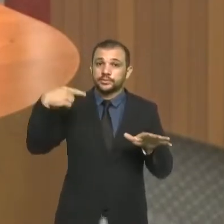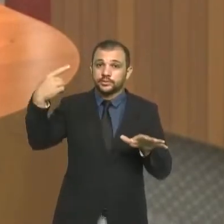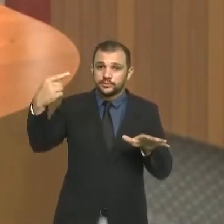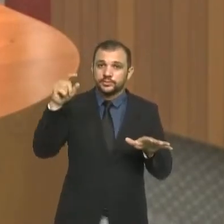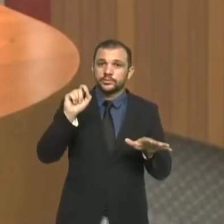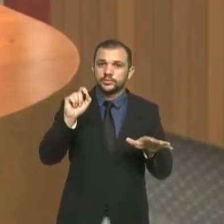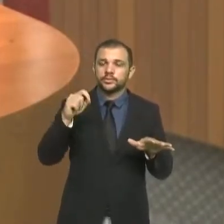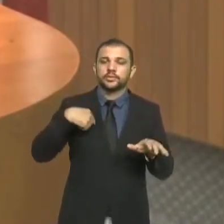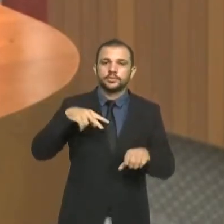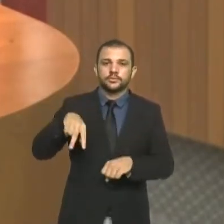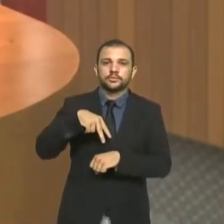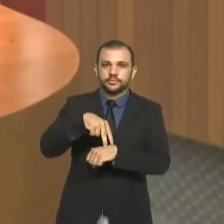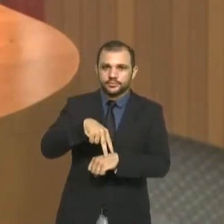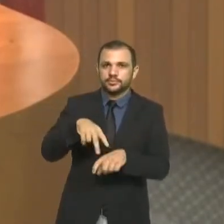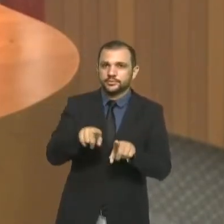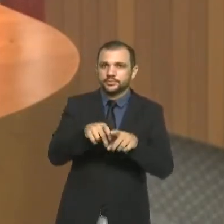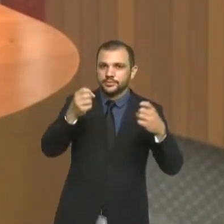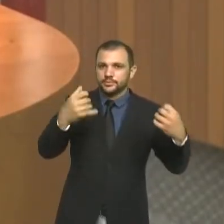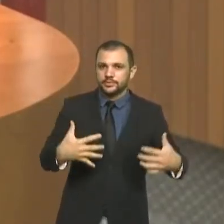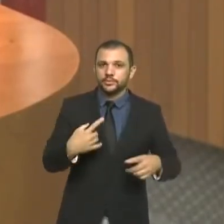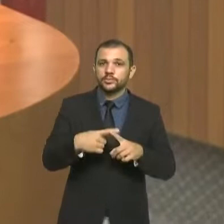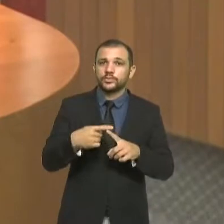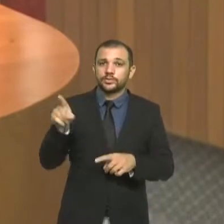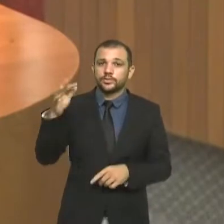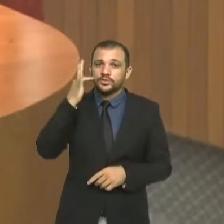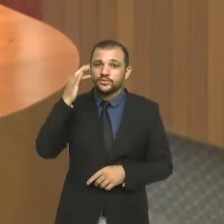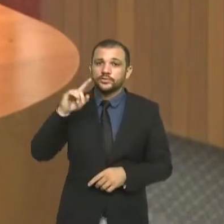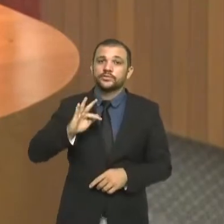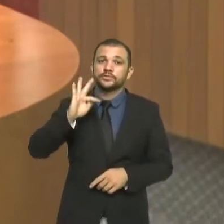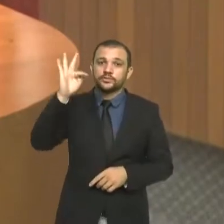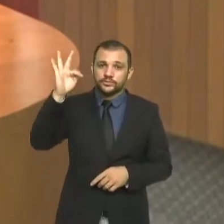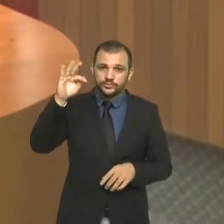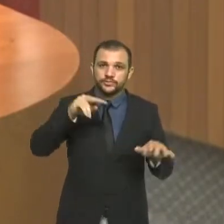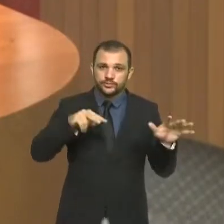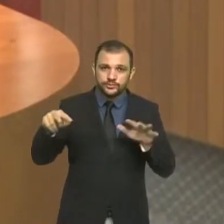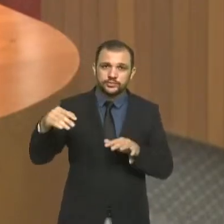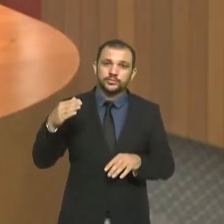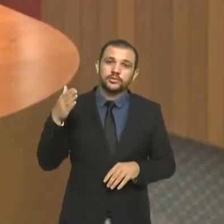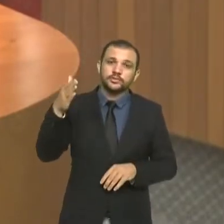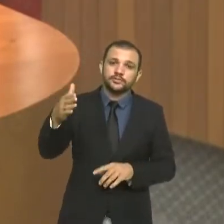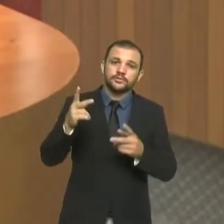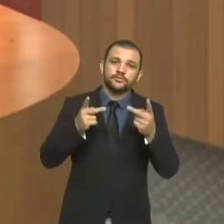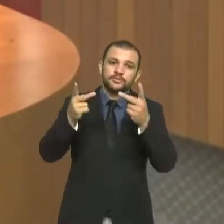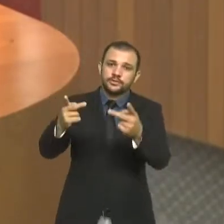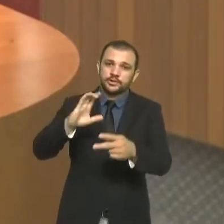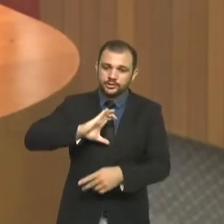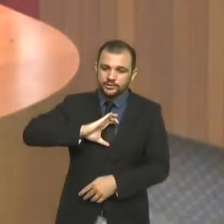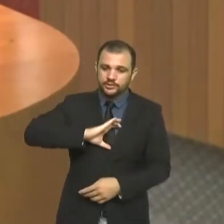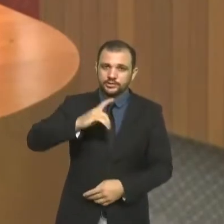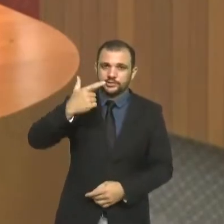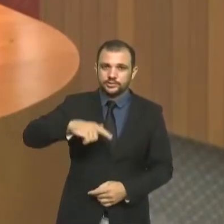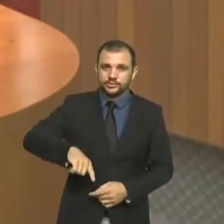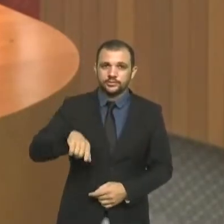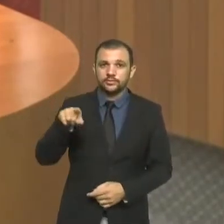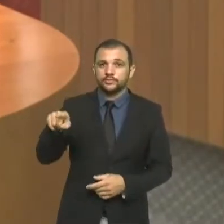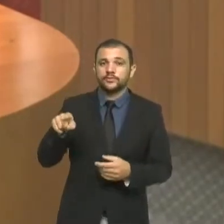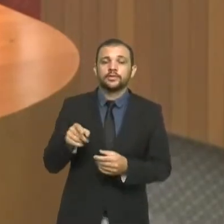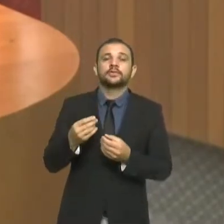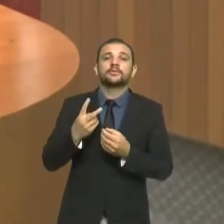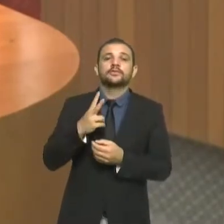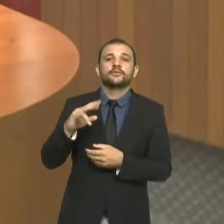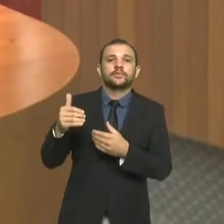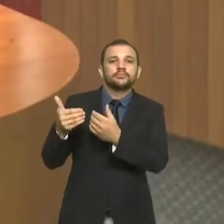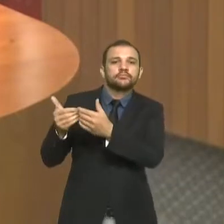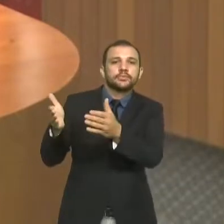inaugurações e entregas de equipamentos que serão realizadas pelo governo do estado em Caxias. Fazer a entrega de